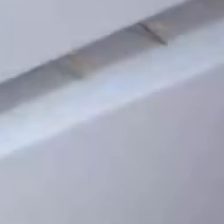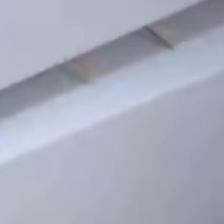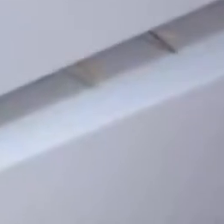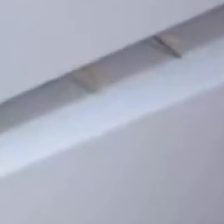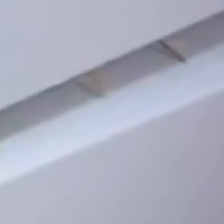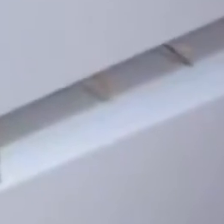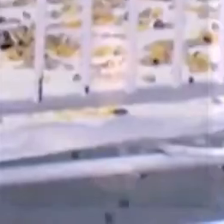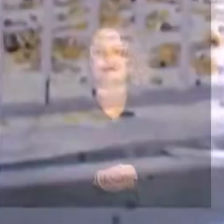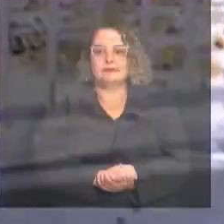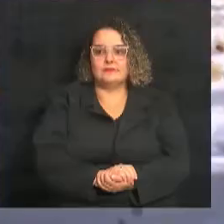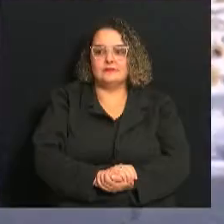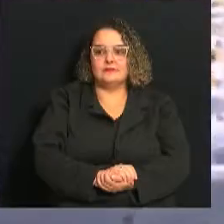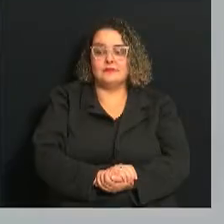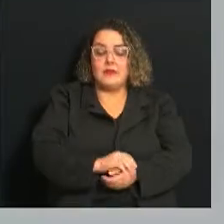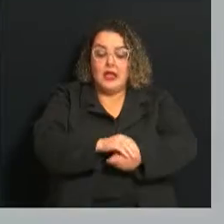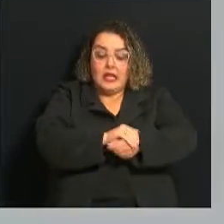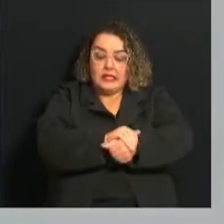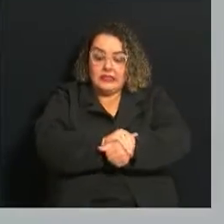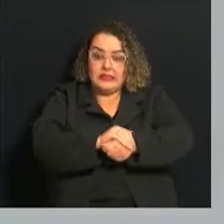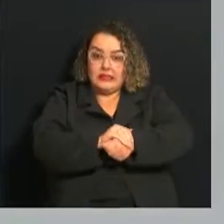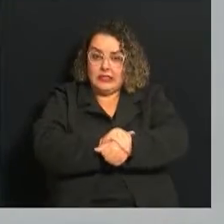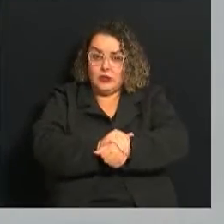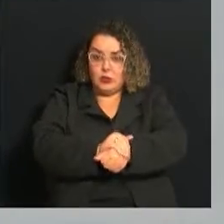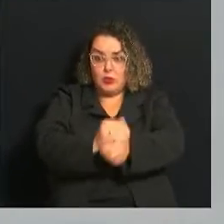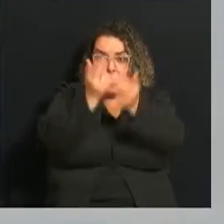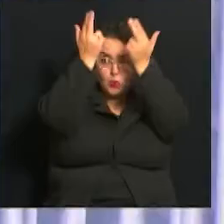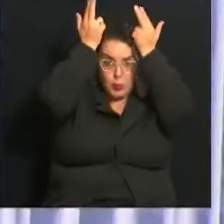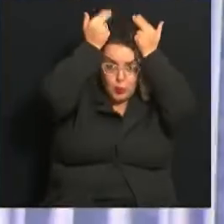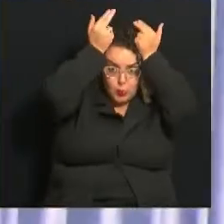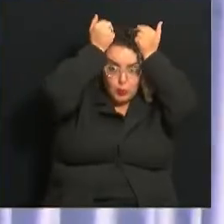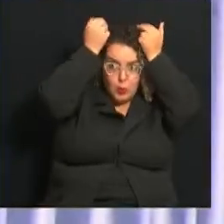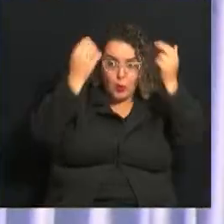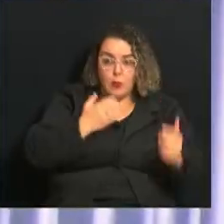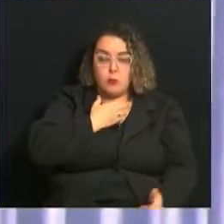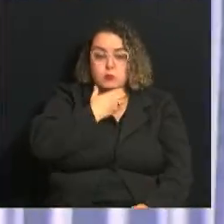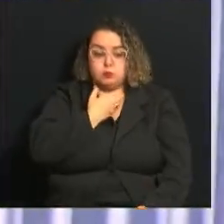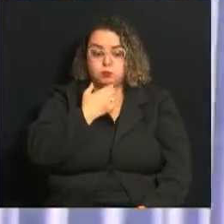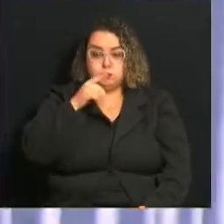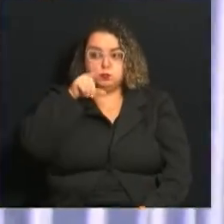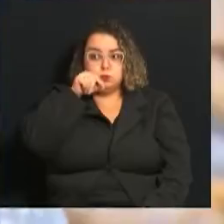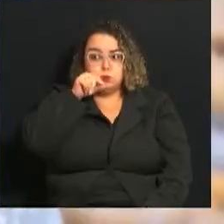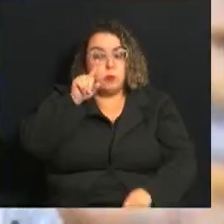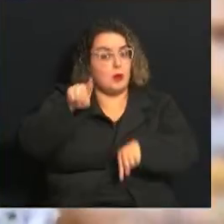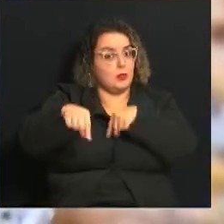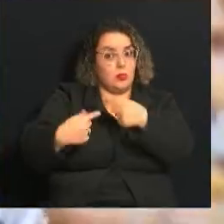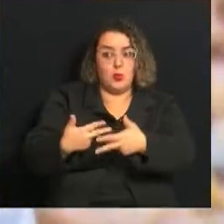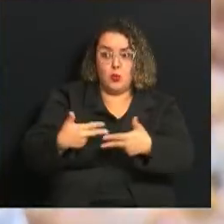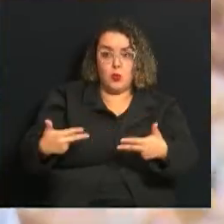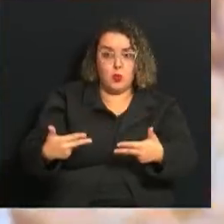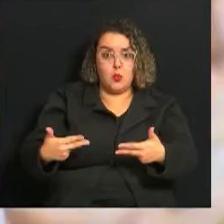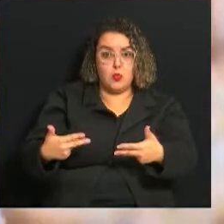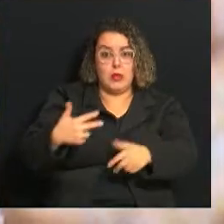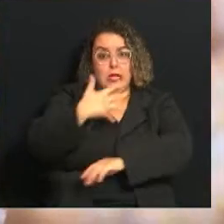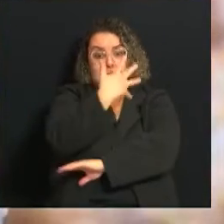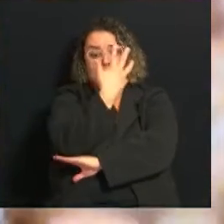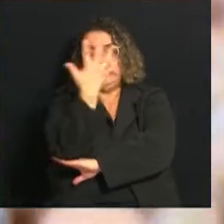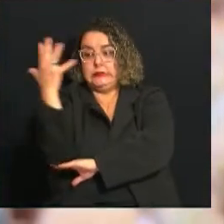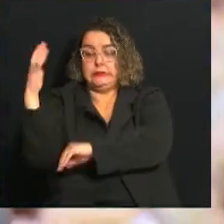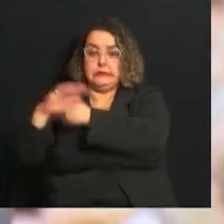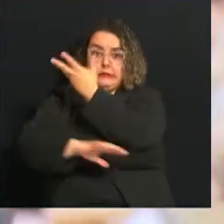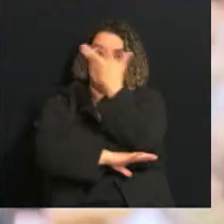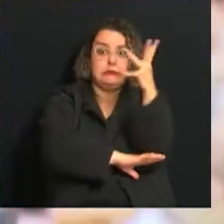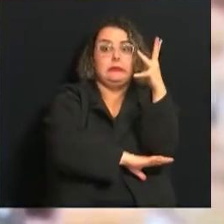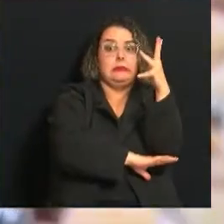Tartaruga, coelho, pomba, lagartos, entre outros. Animais silvestres que a cada dia estão mais presentes nos